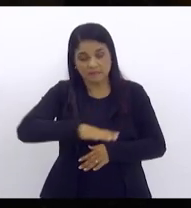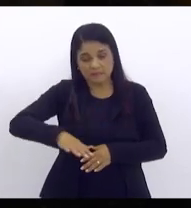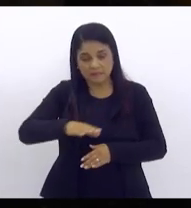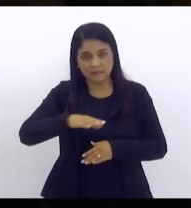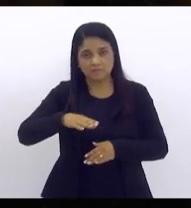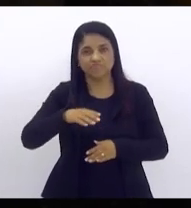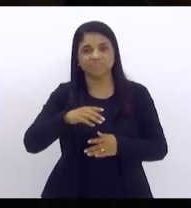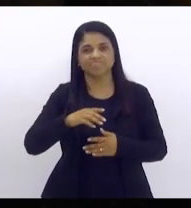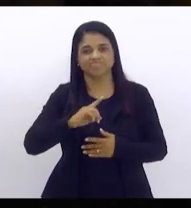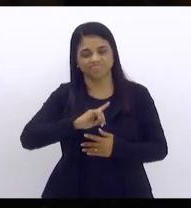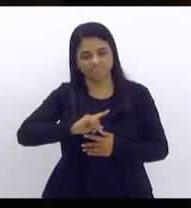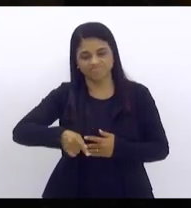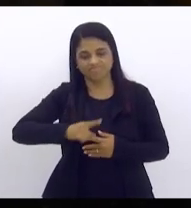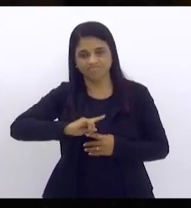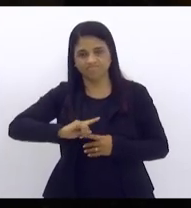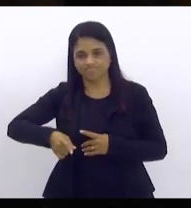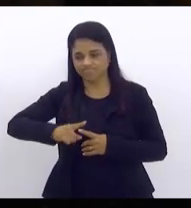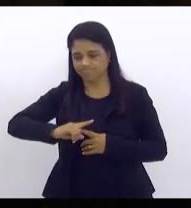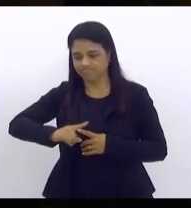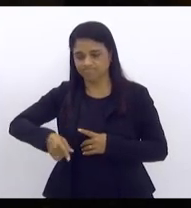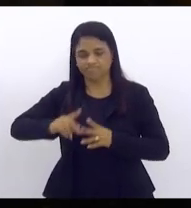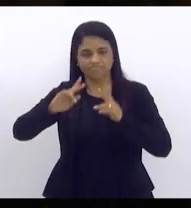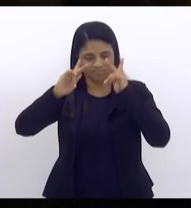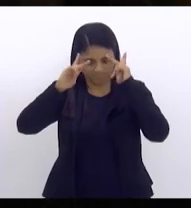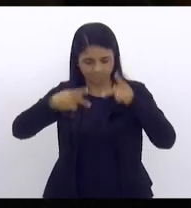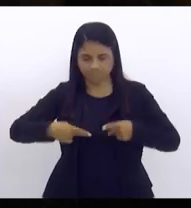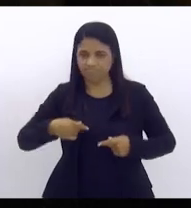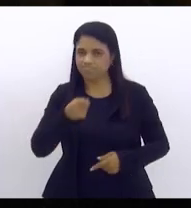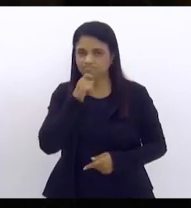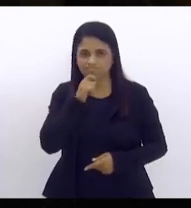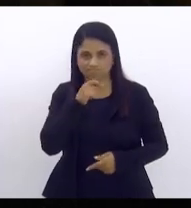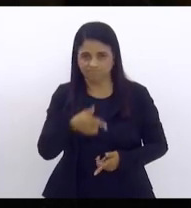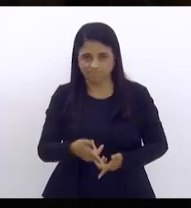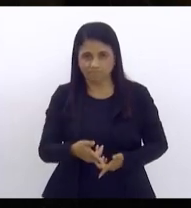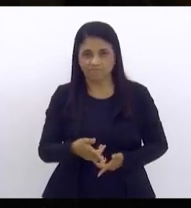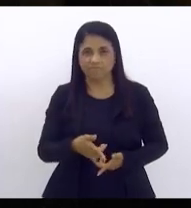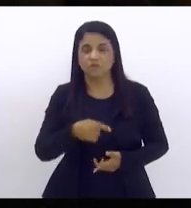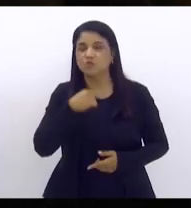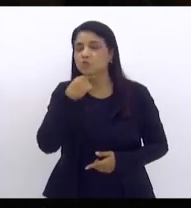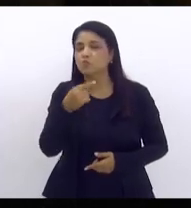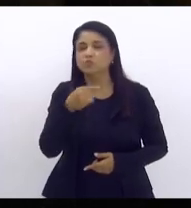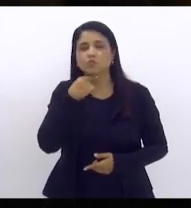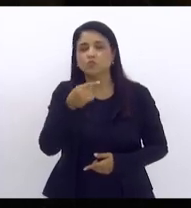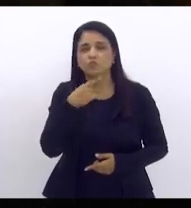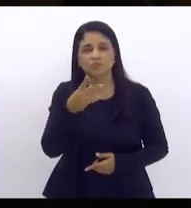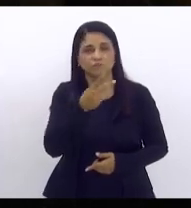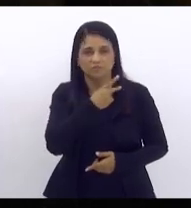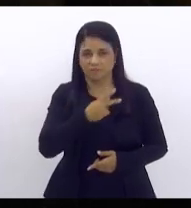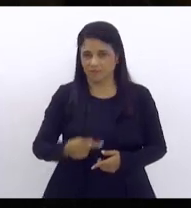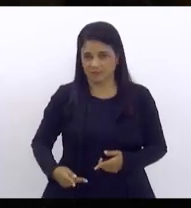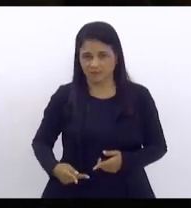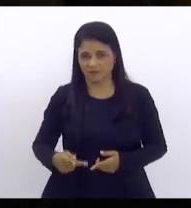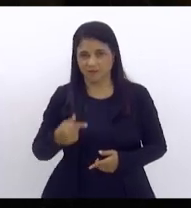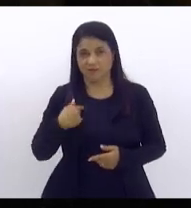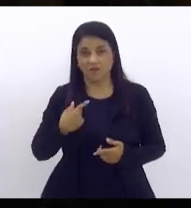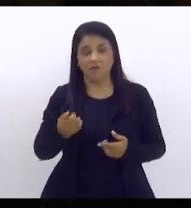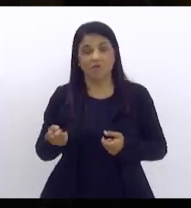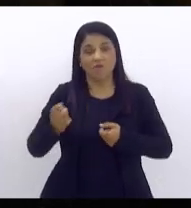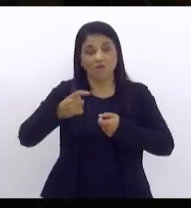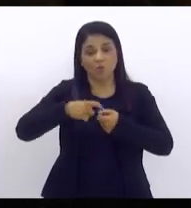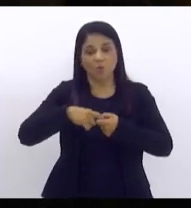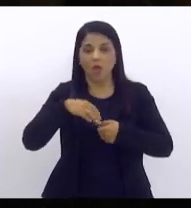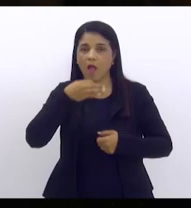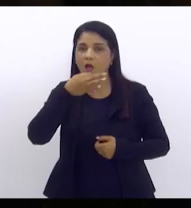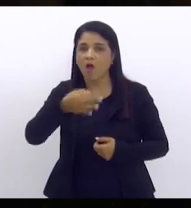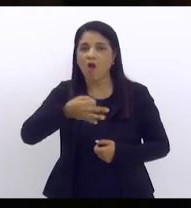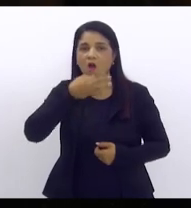completamente negada, ela é desumanizada. Então, não adianta, senhor presidente, vim com o argumento aqui